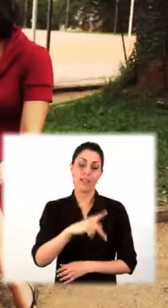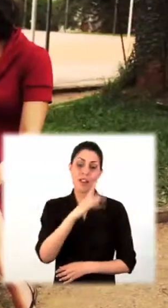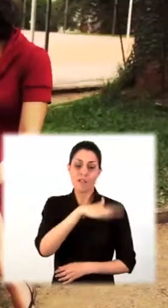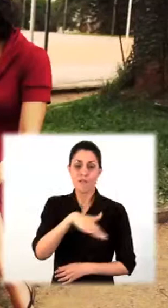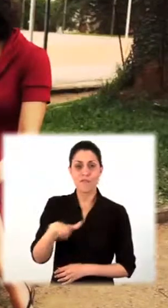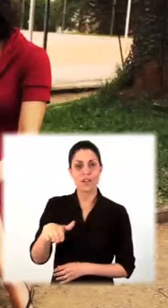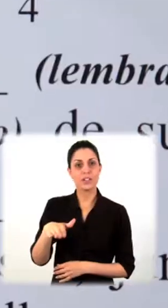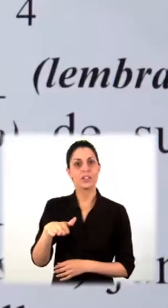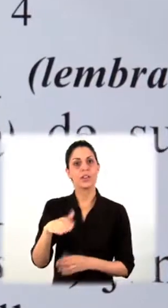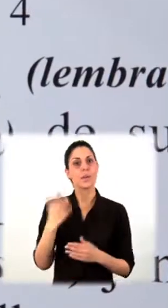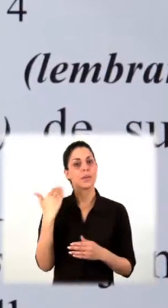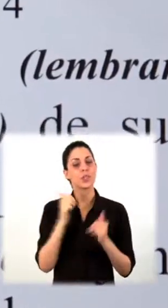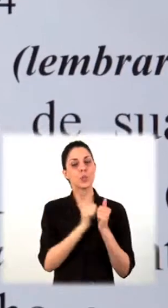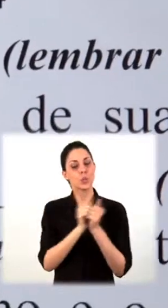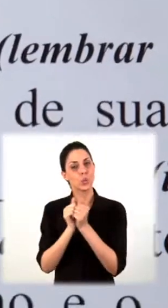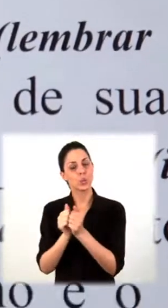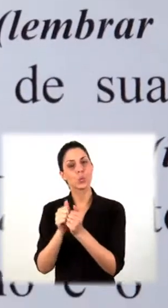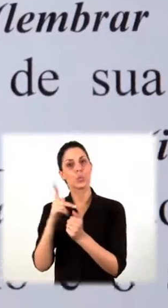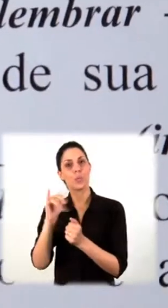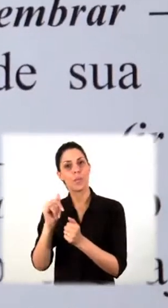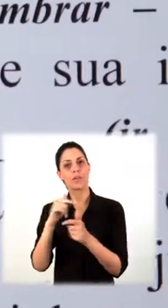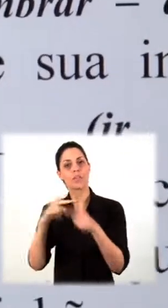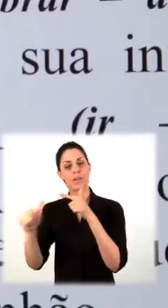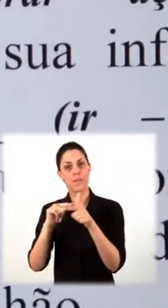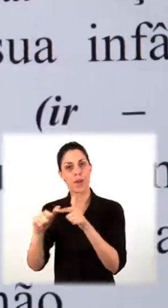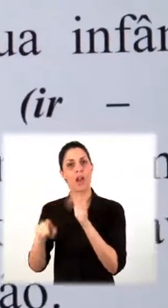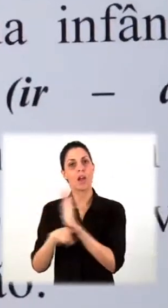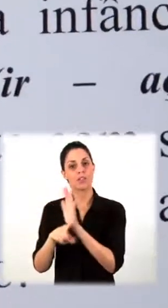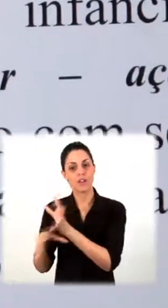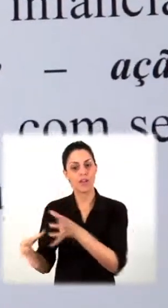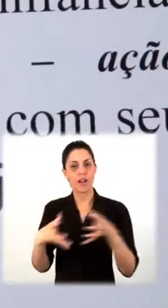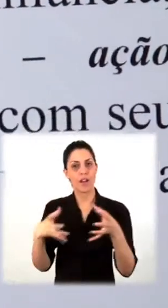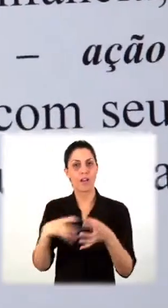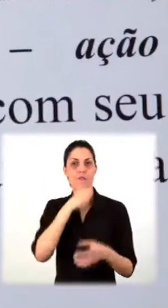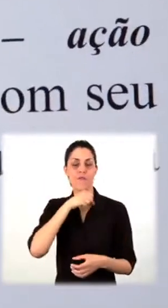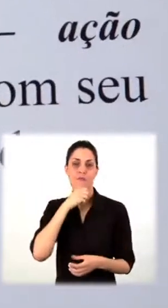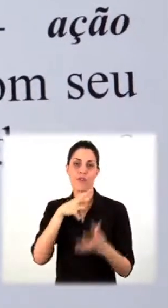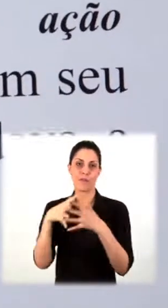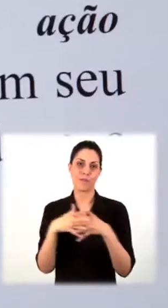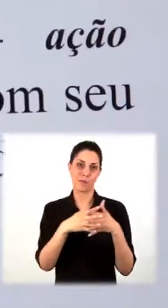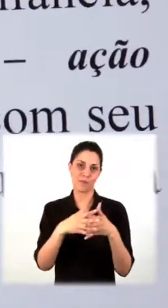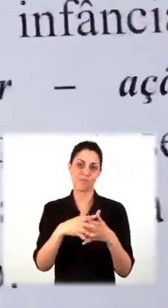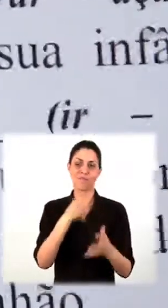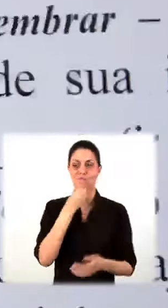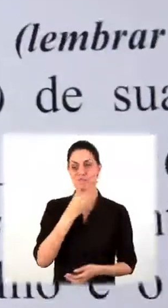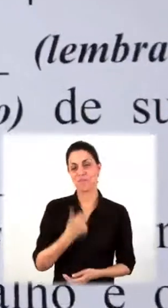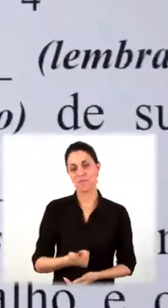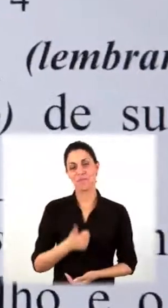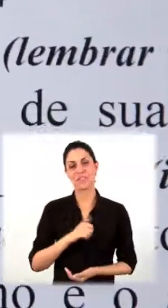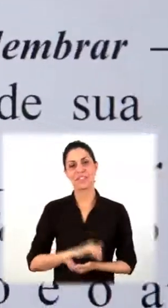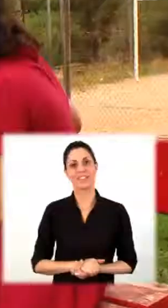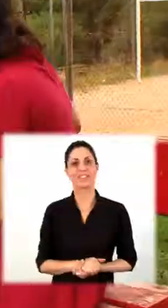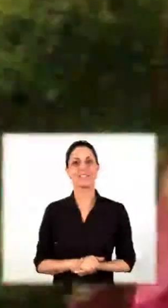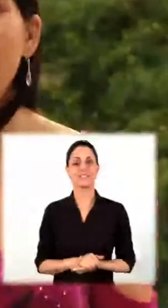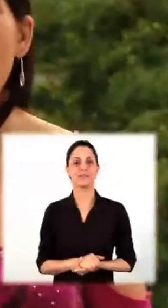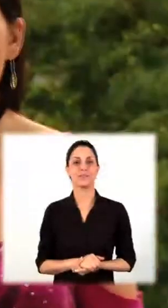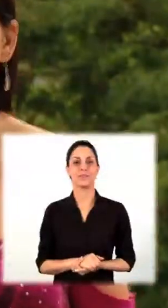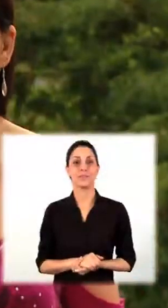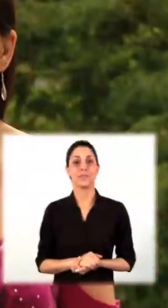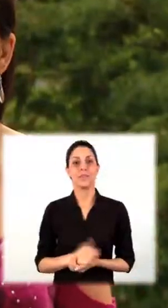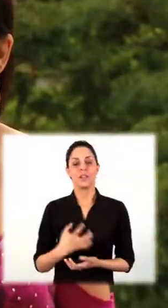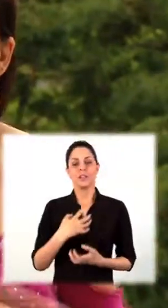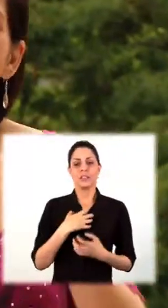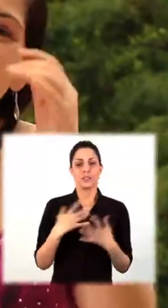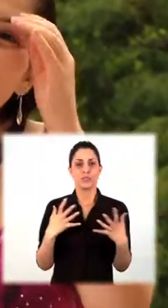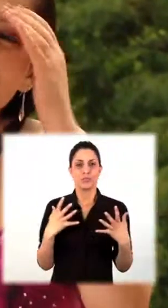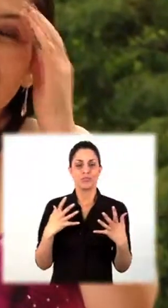infância quando ia junto com seu pai para o trabalho e o ajudava a carregar o velho caminhão. Muito bem. Eu estava um